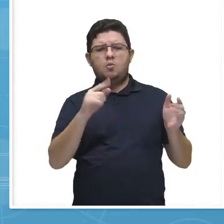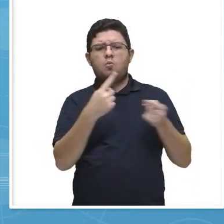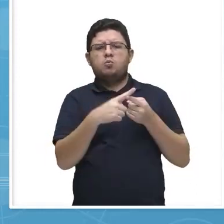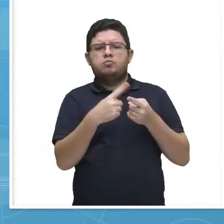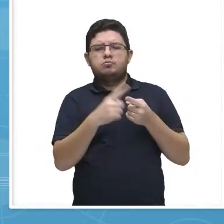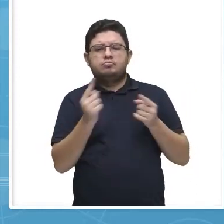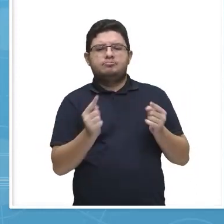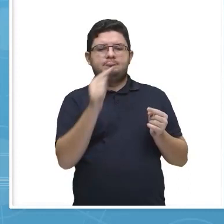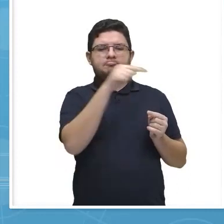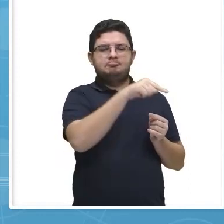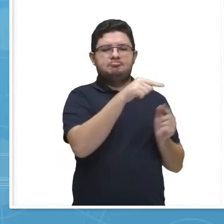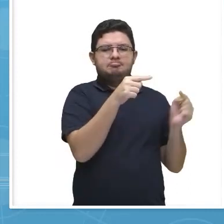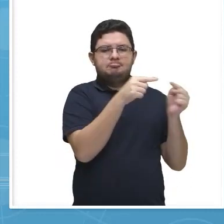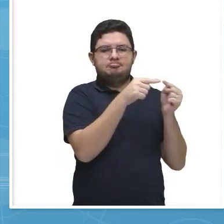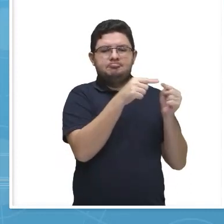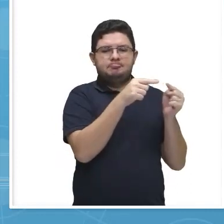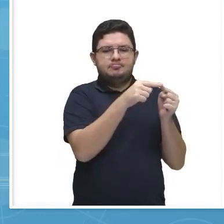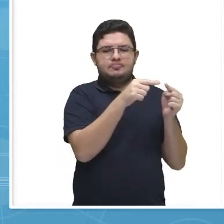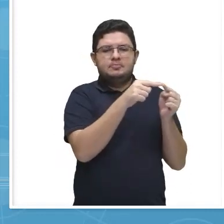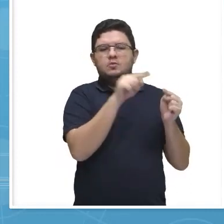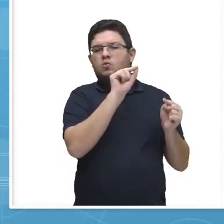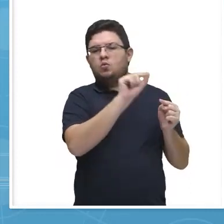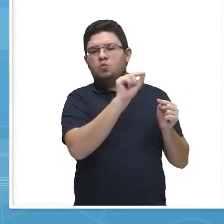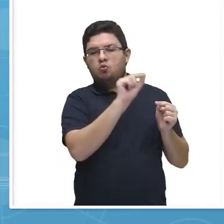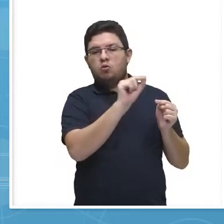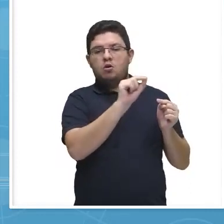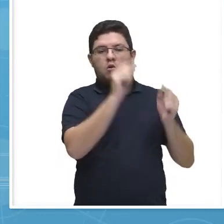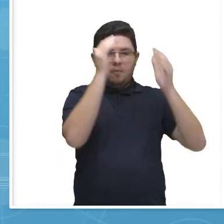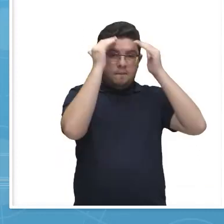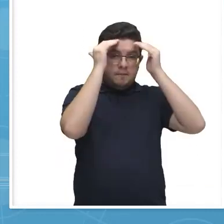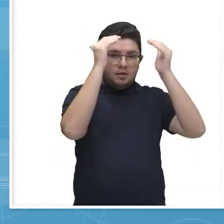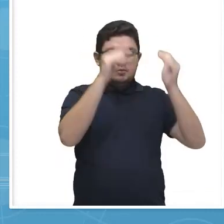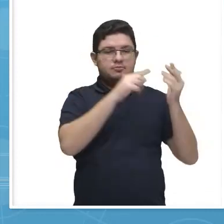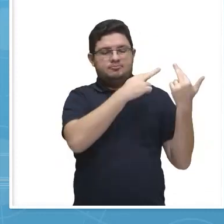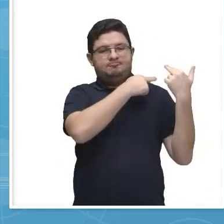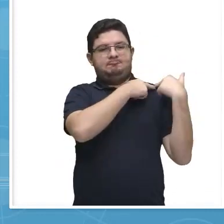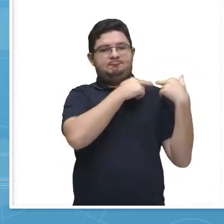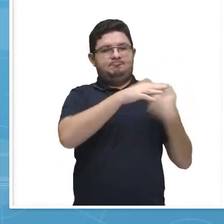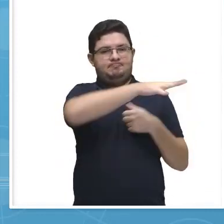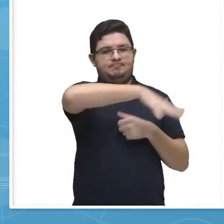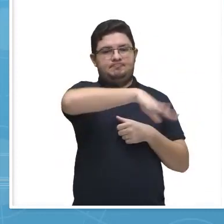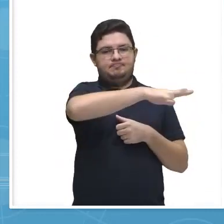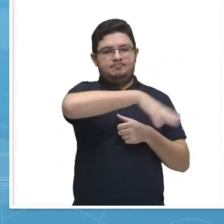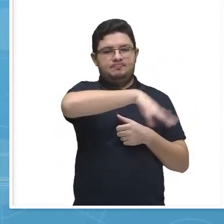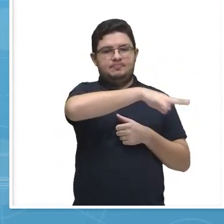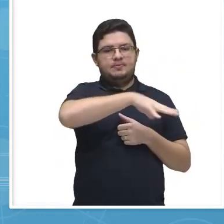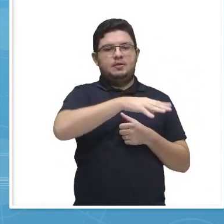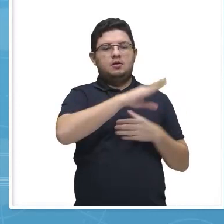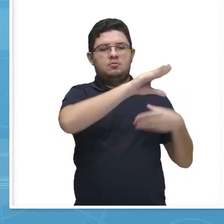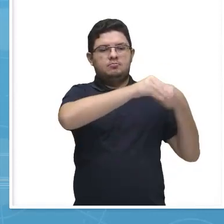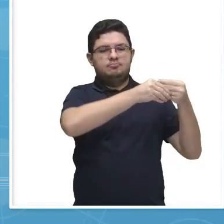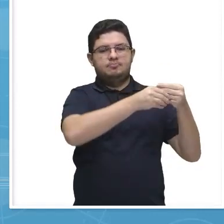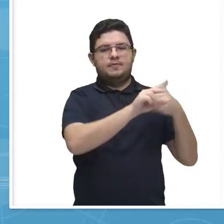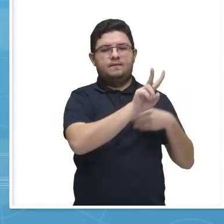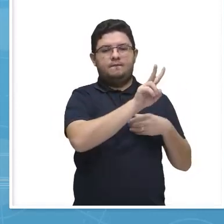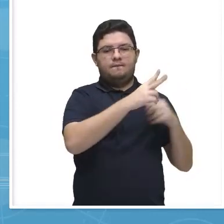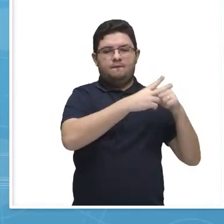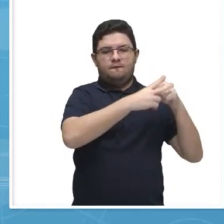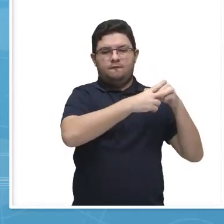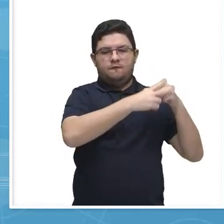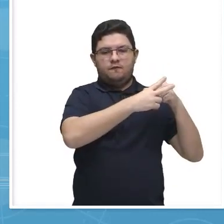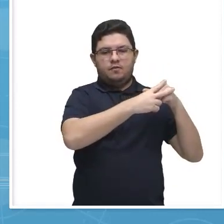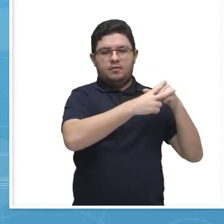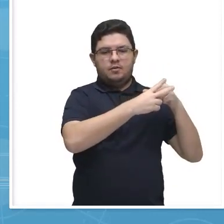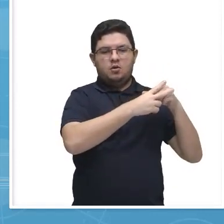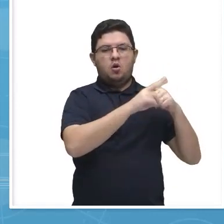a alguém, a alguma coisa. E aqui eu tenho também um complemento verbal chamado objeto